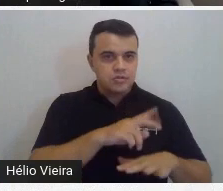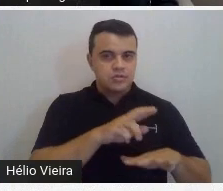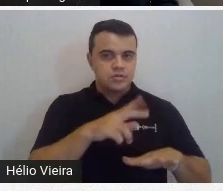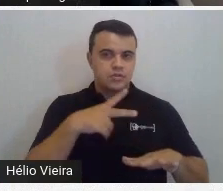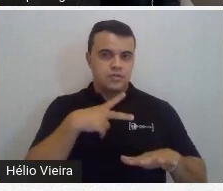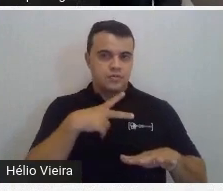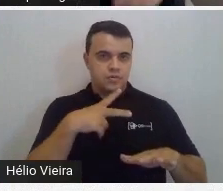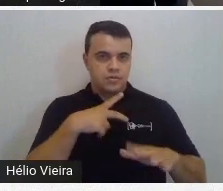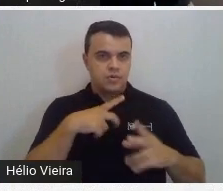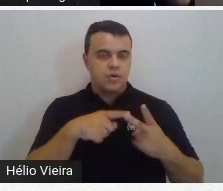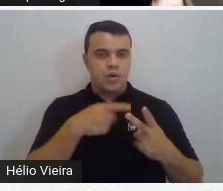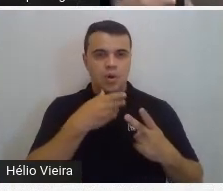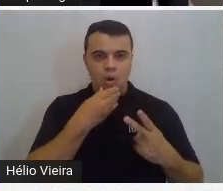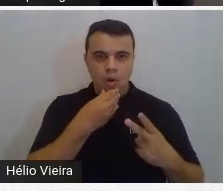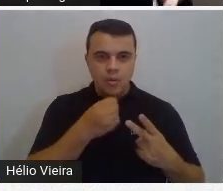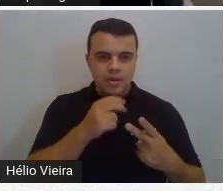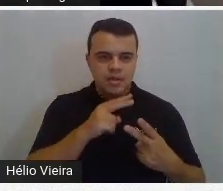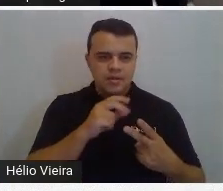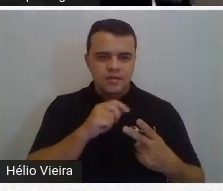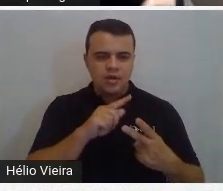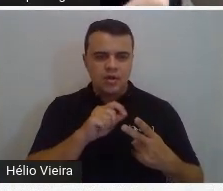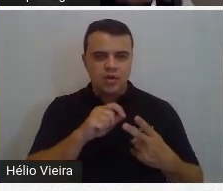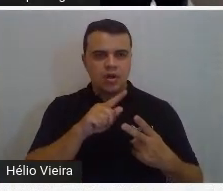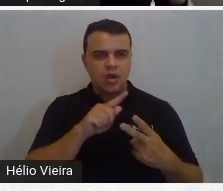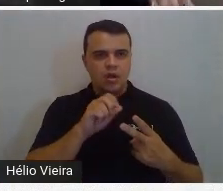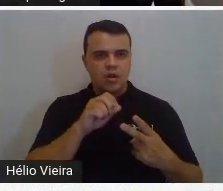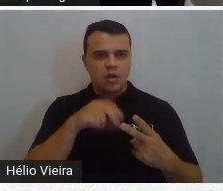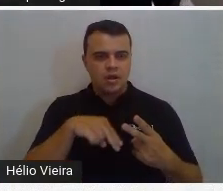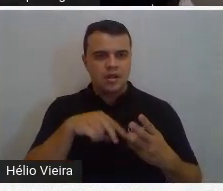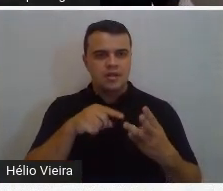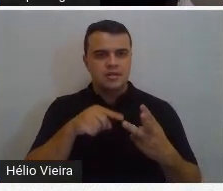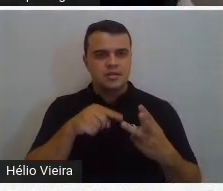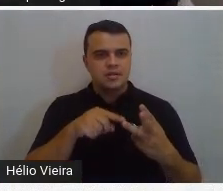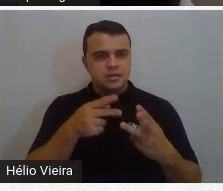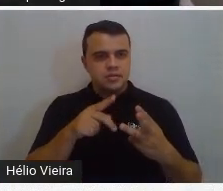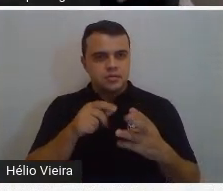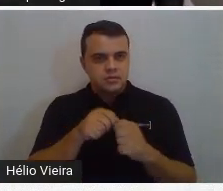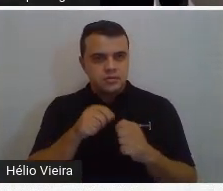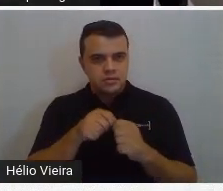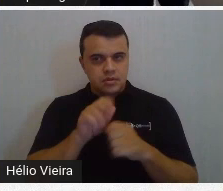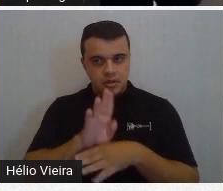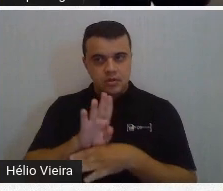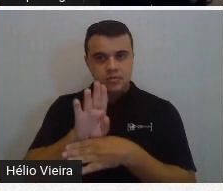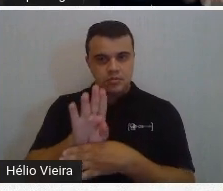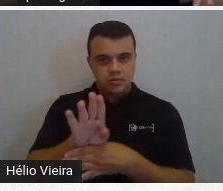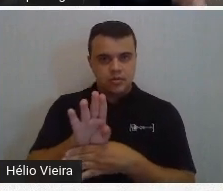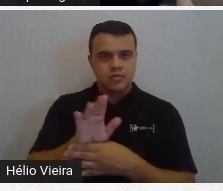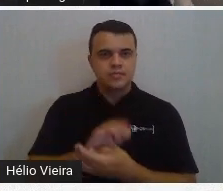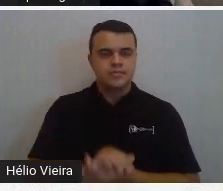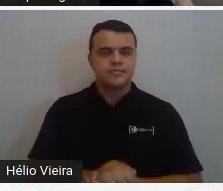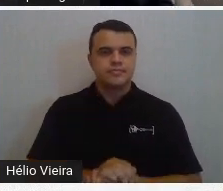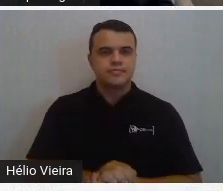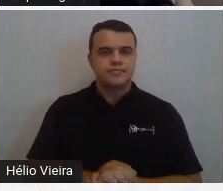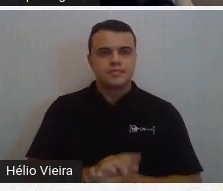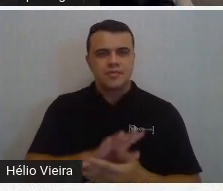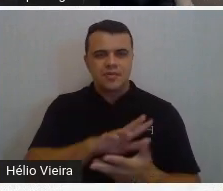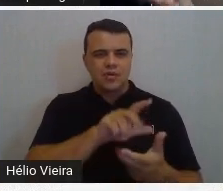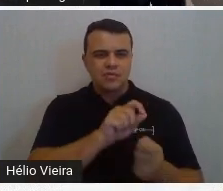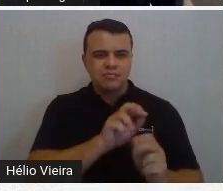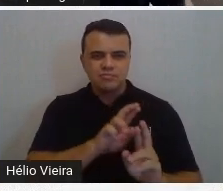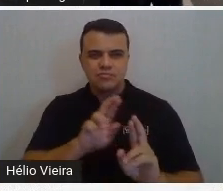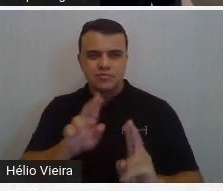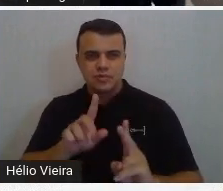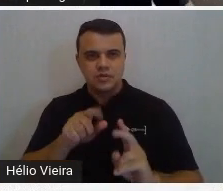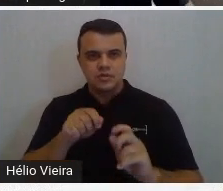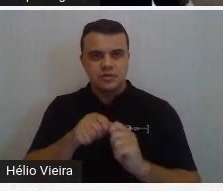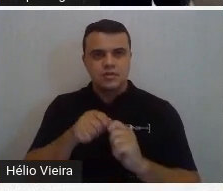individuais, homens como Van Gogh, Gauguin, Cézanne, trazendo as suas próprias contribuições fora dos estilos universais,